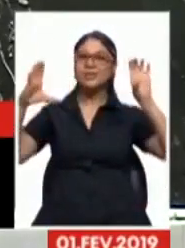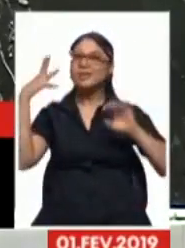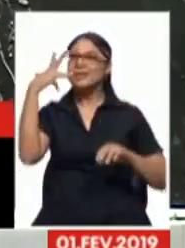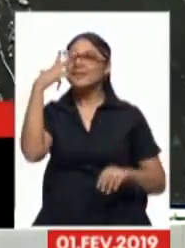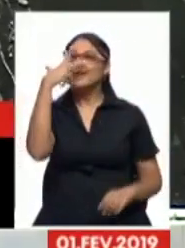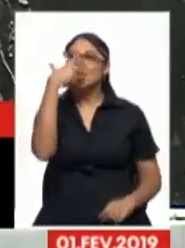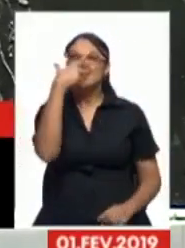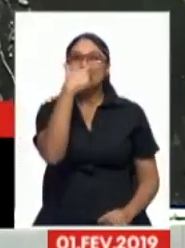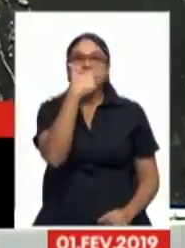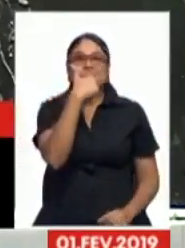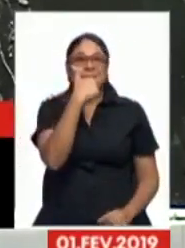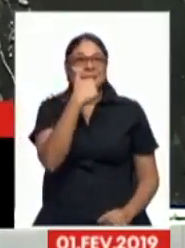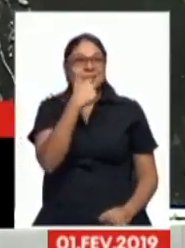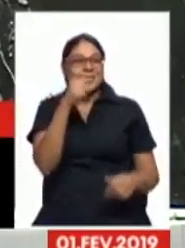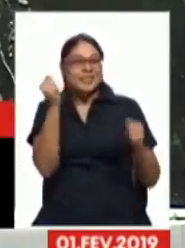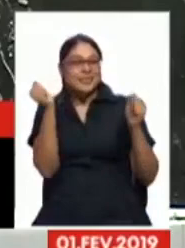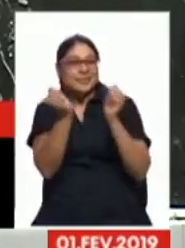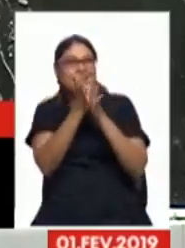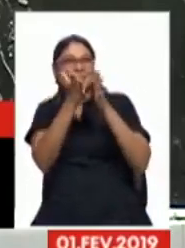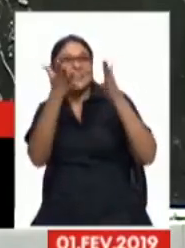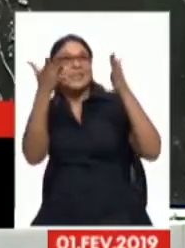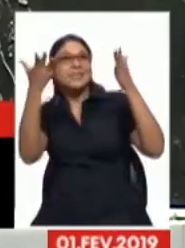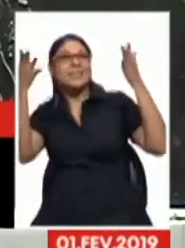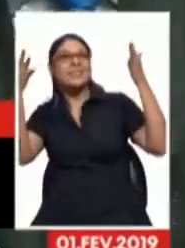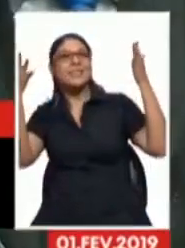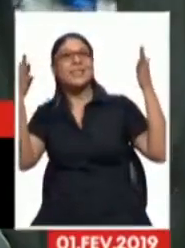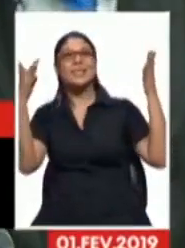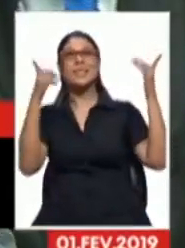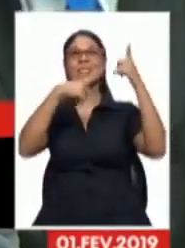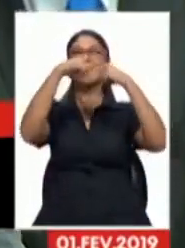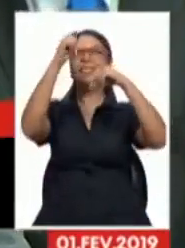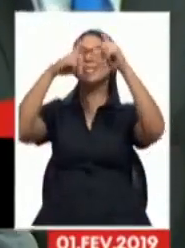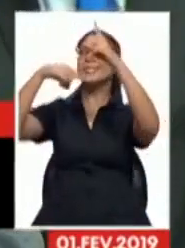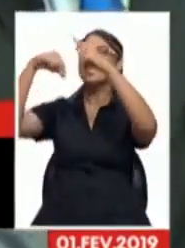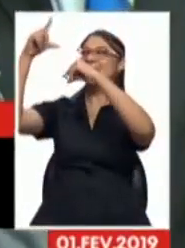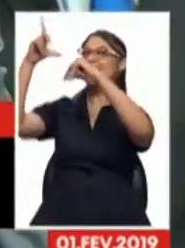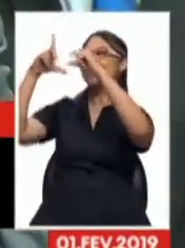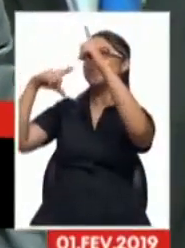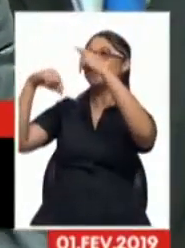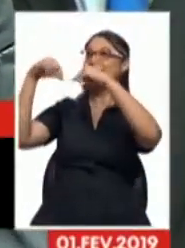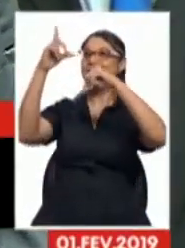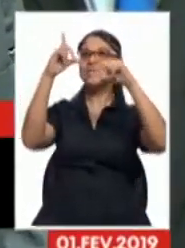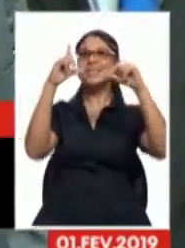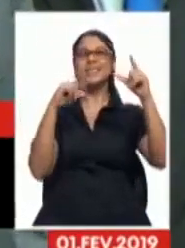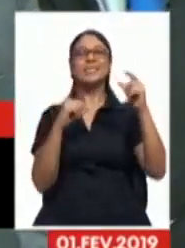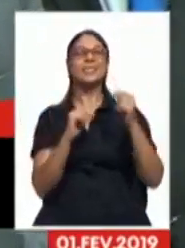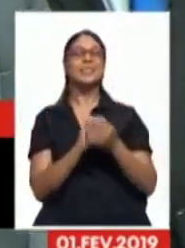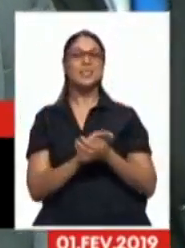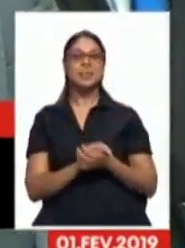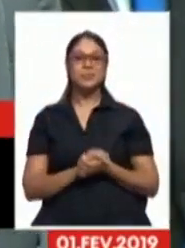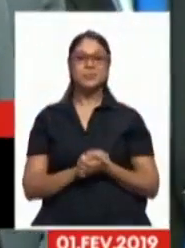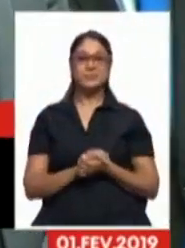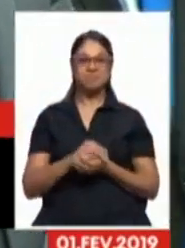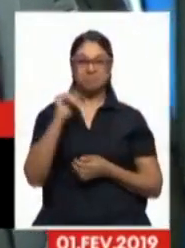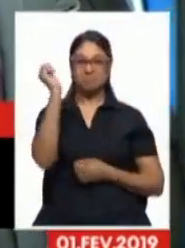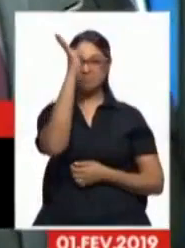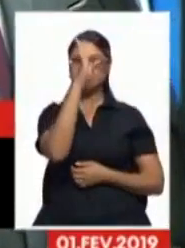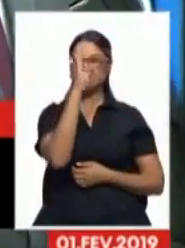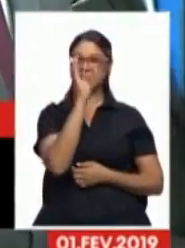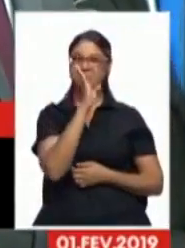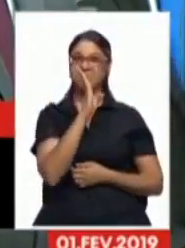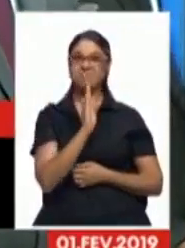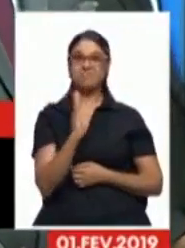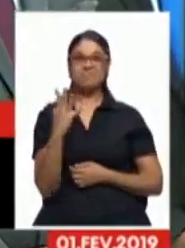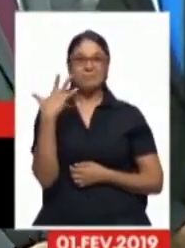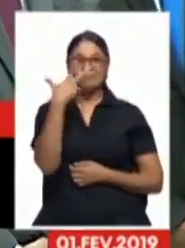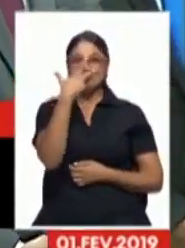céu risonho e límpido, a imagem do cruzeiro resplandece. Gigante